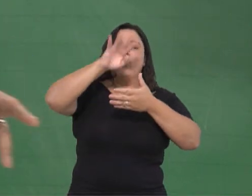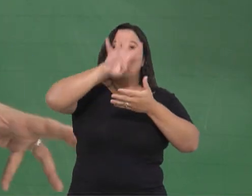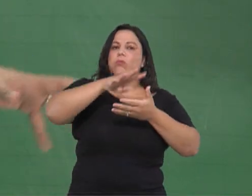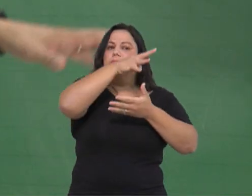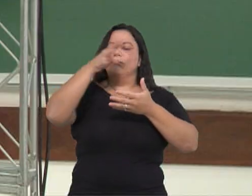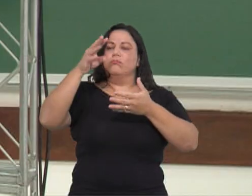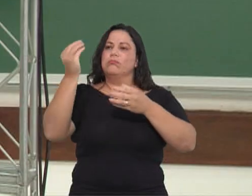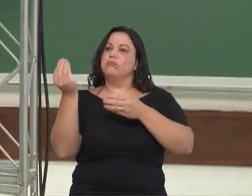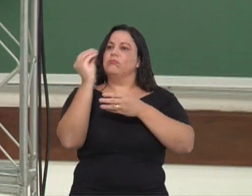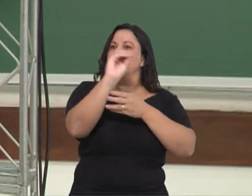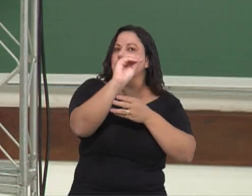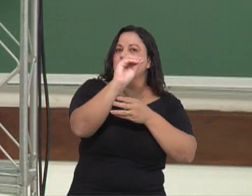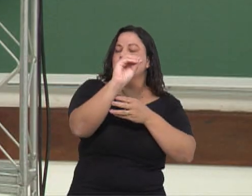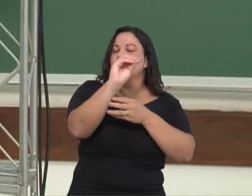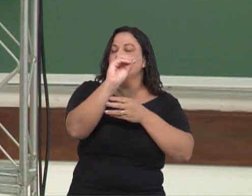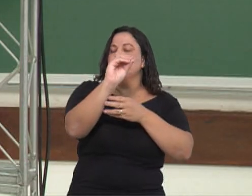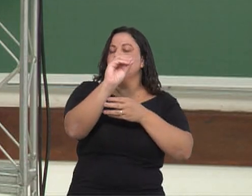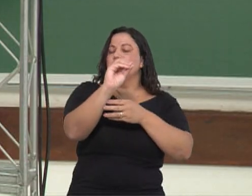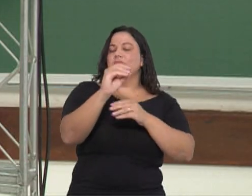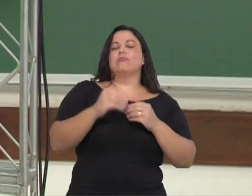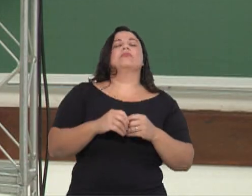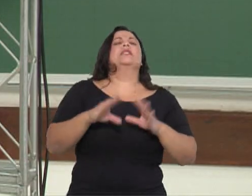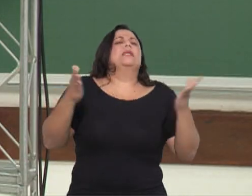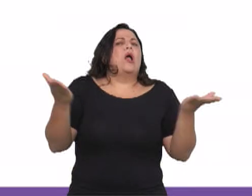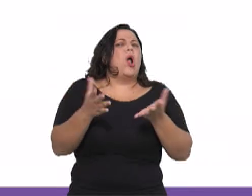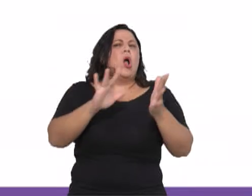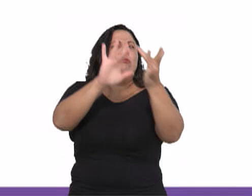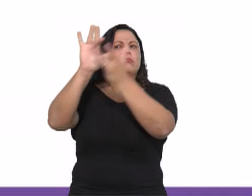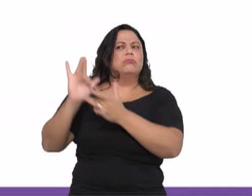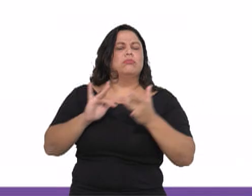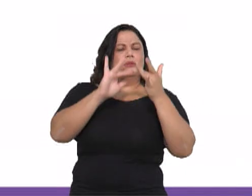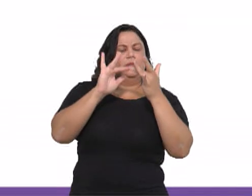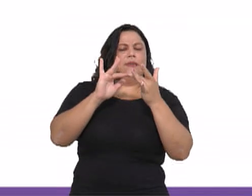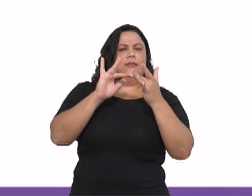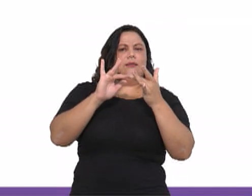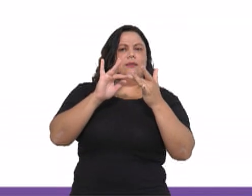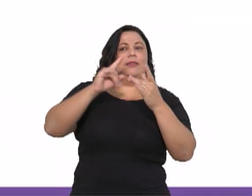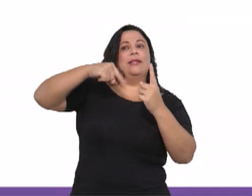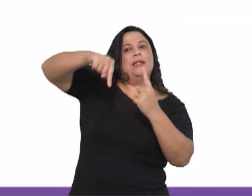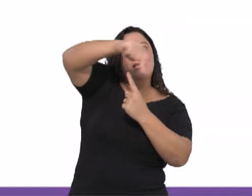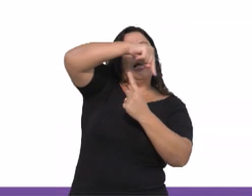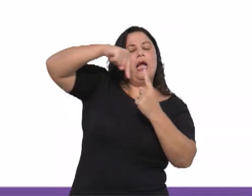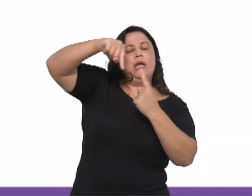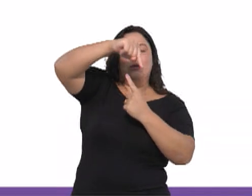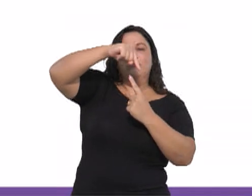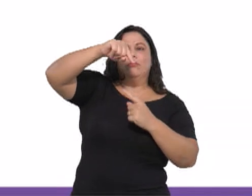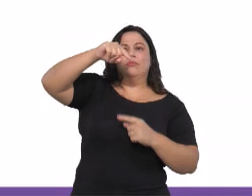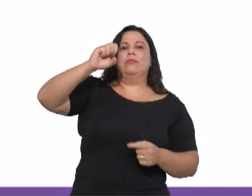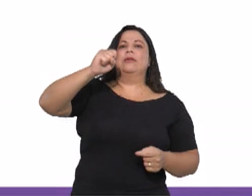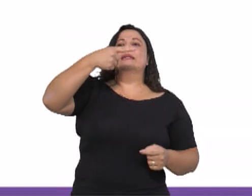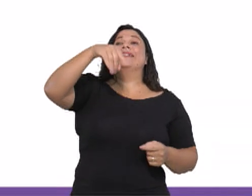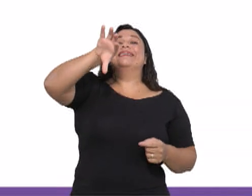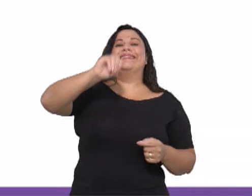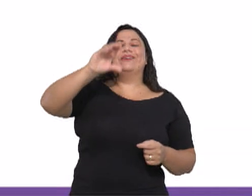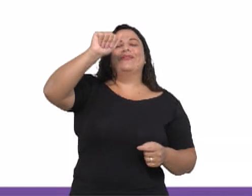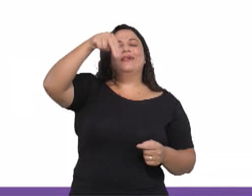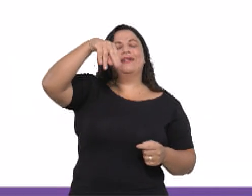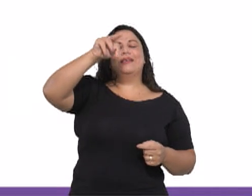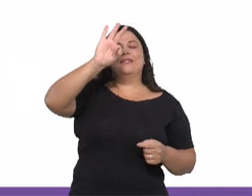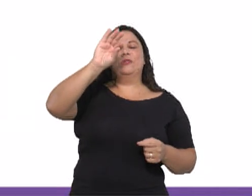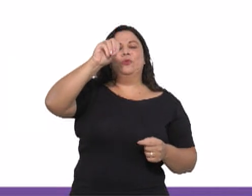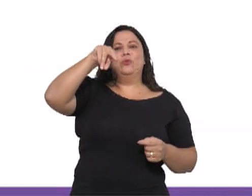religiosidade pagã. E aí relaciona-se com Santo Antônio, que é o dia 16 de junho, e São João, que é no